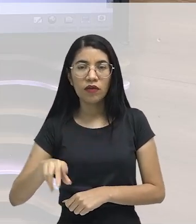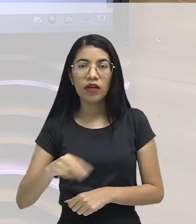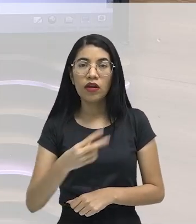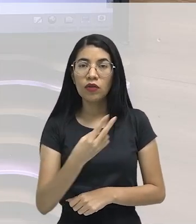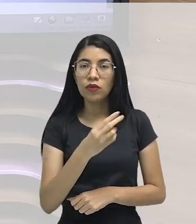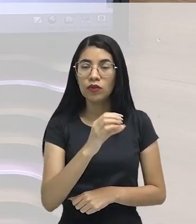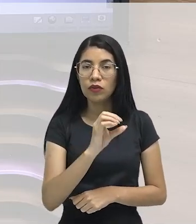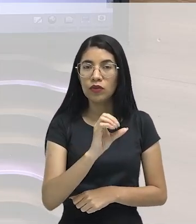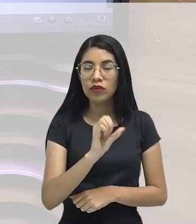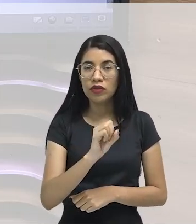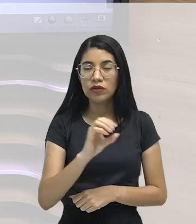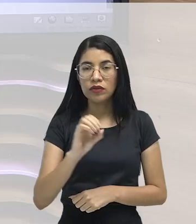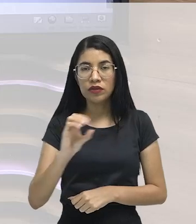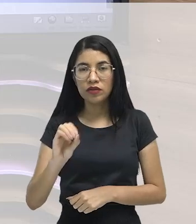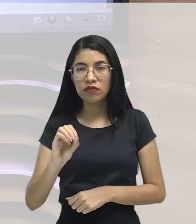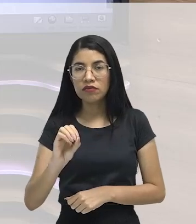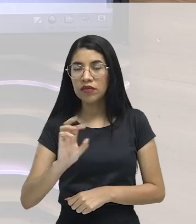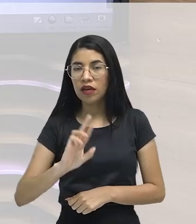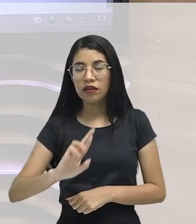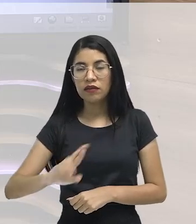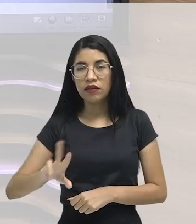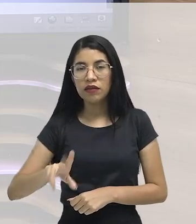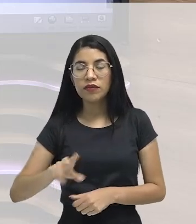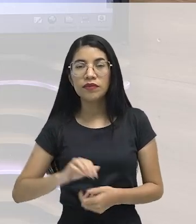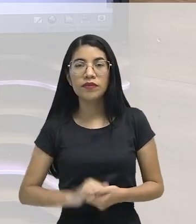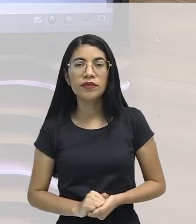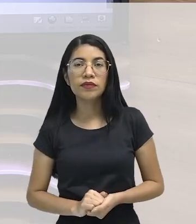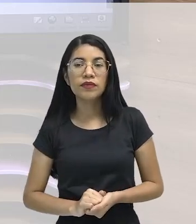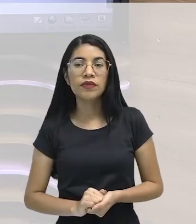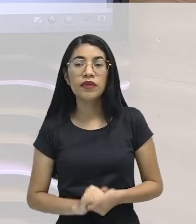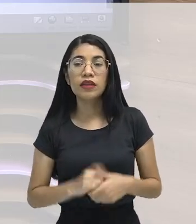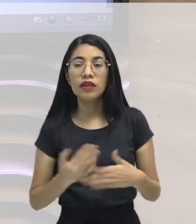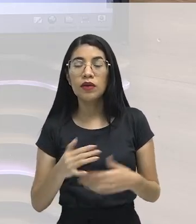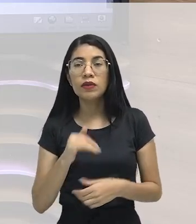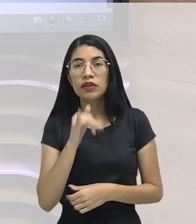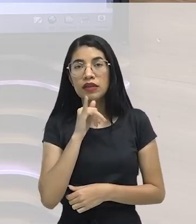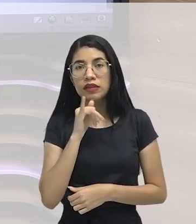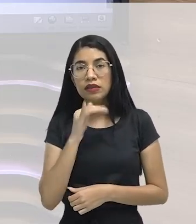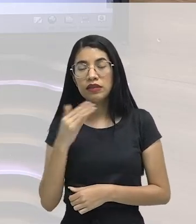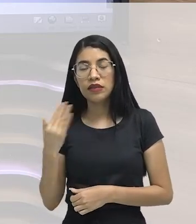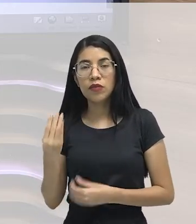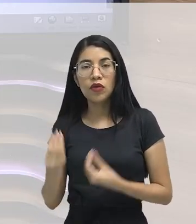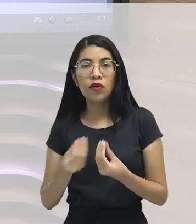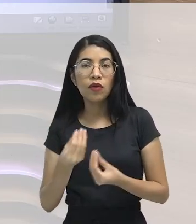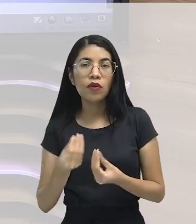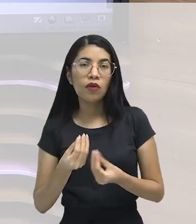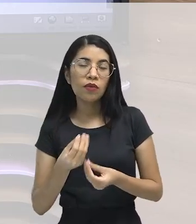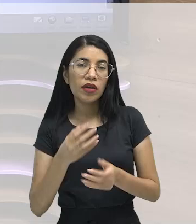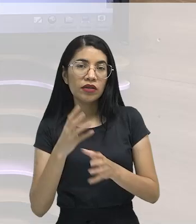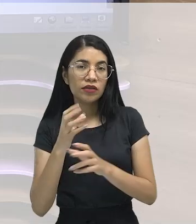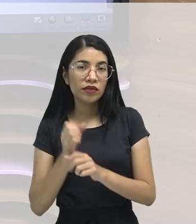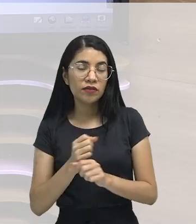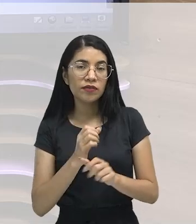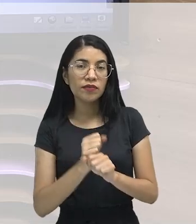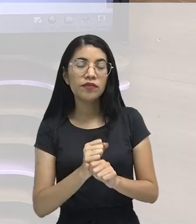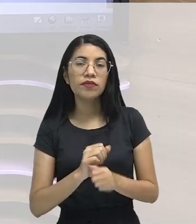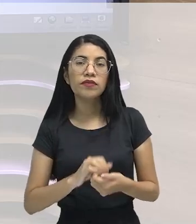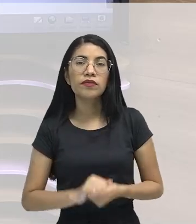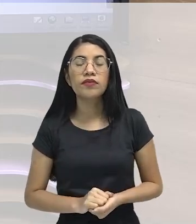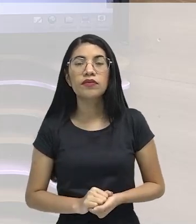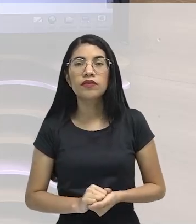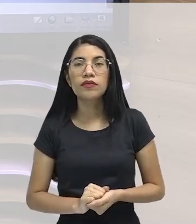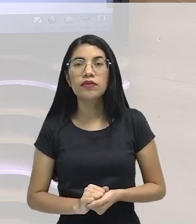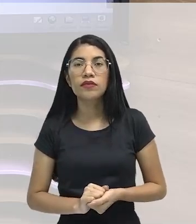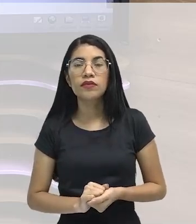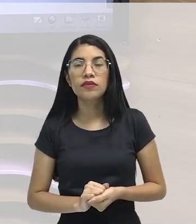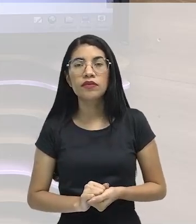que é o 2.800? Também não, tá? Então nesse caso, para a gente resolver esse impasse aí, o que a gente vai fazer? A gente